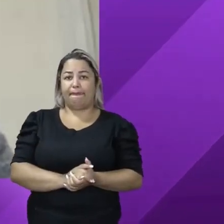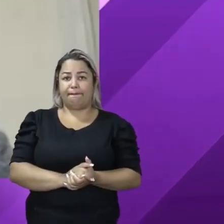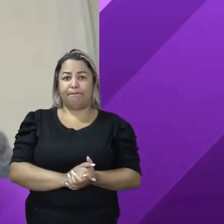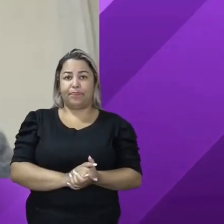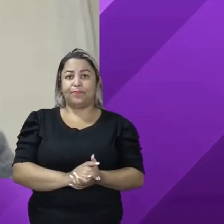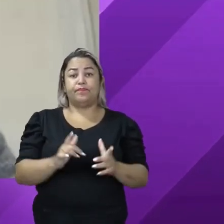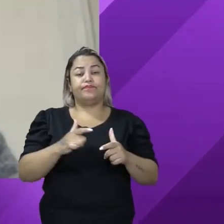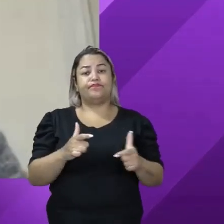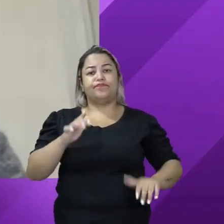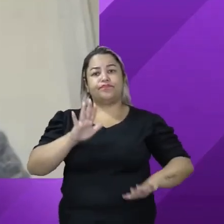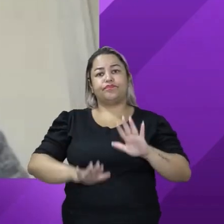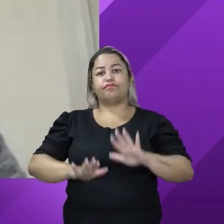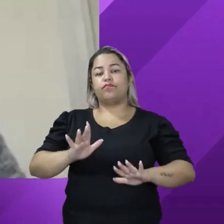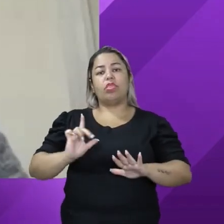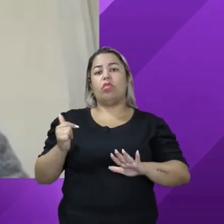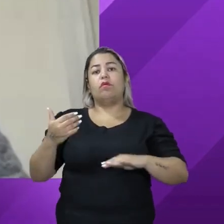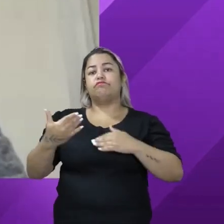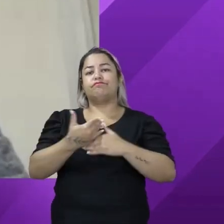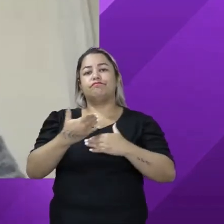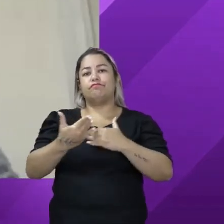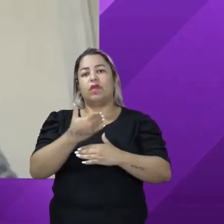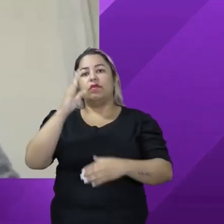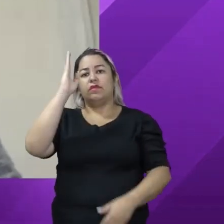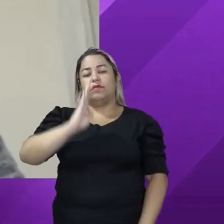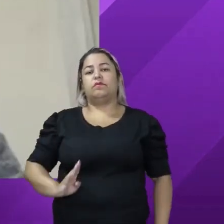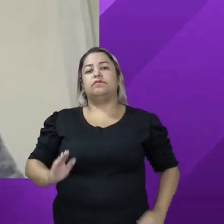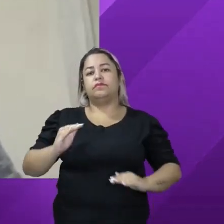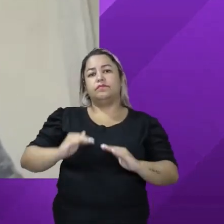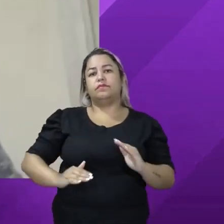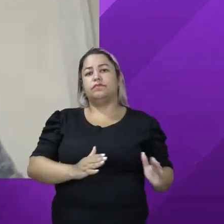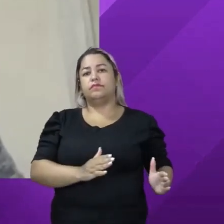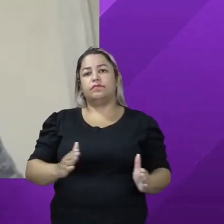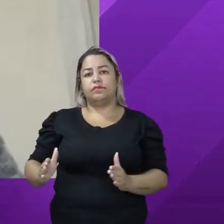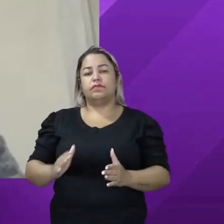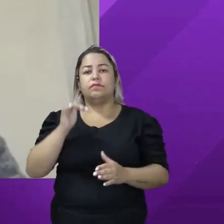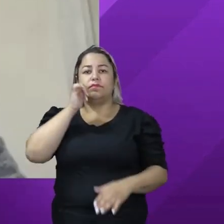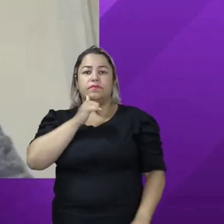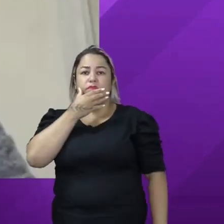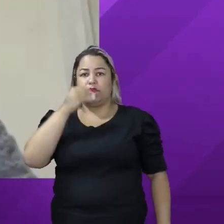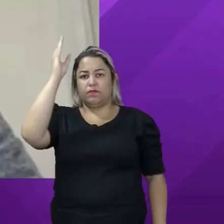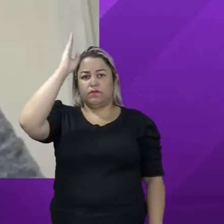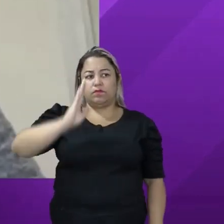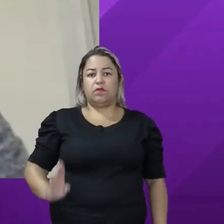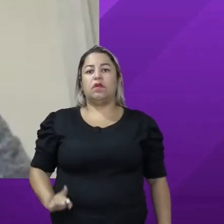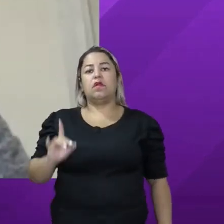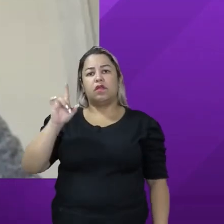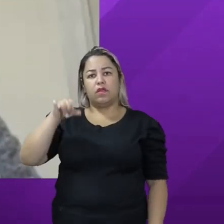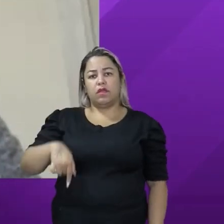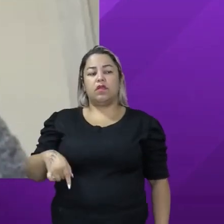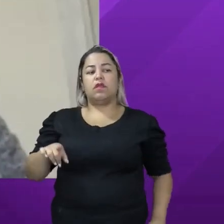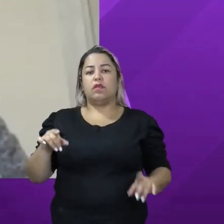na ampla maioria das vezes inacessível para o brasileiro médio, para a brasileira média, e eu acho que são elementos que a